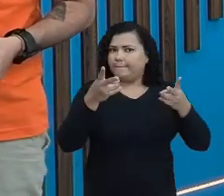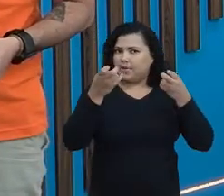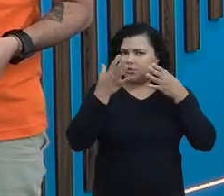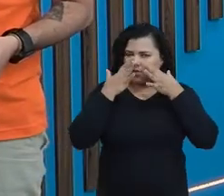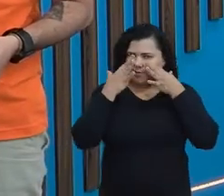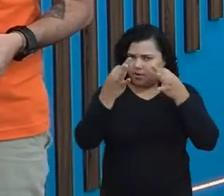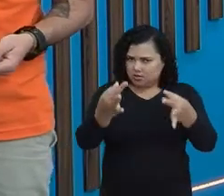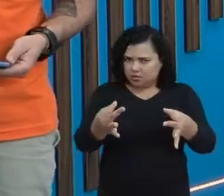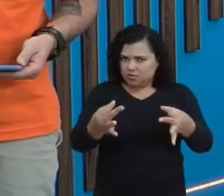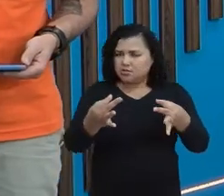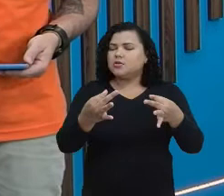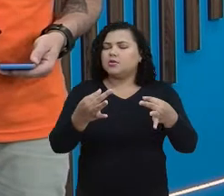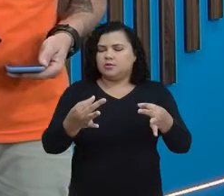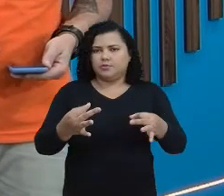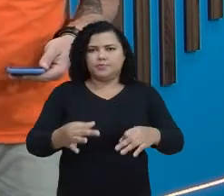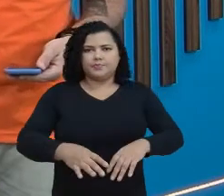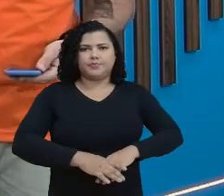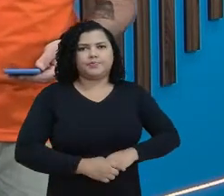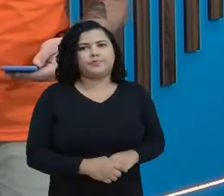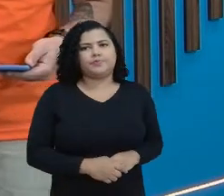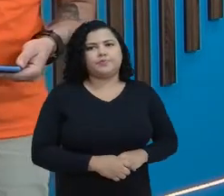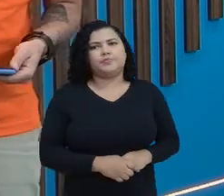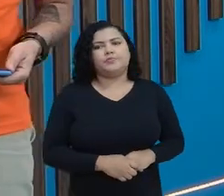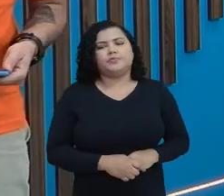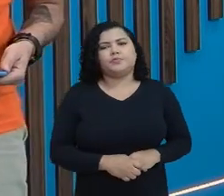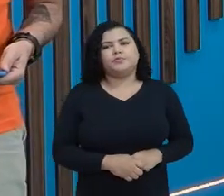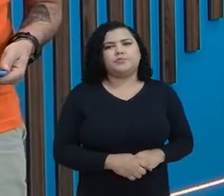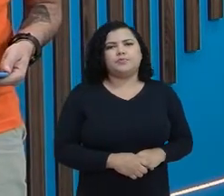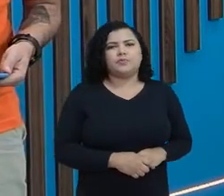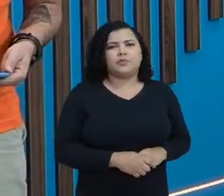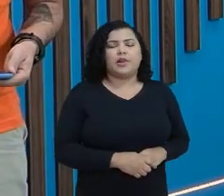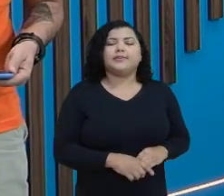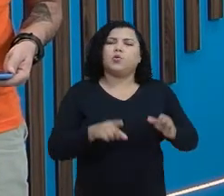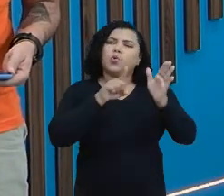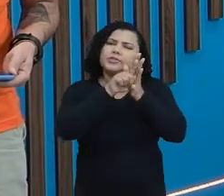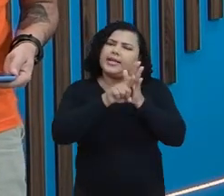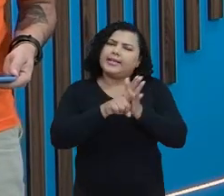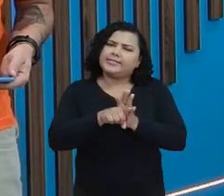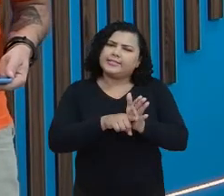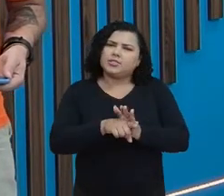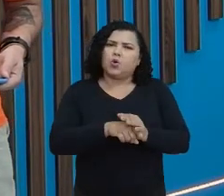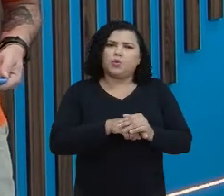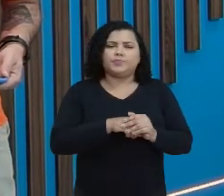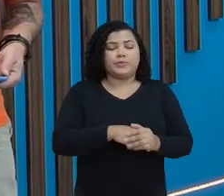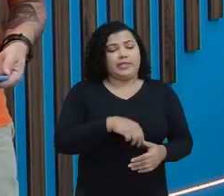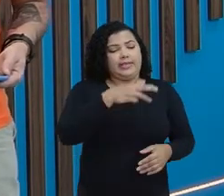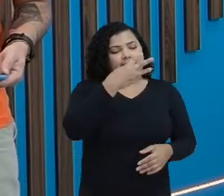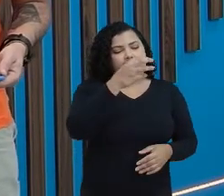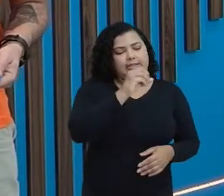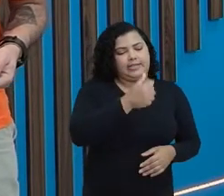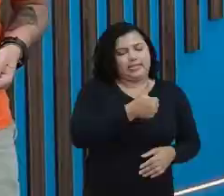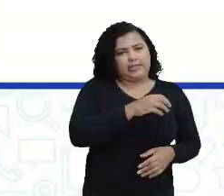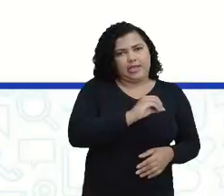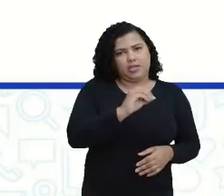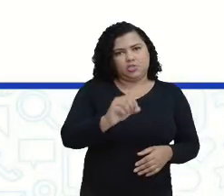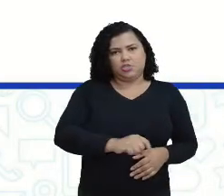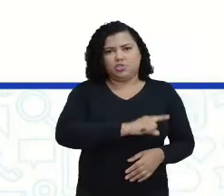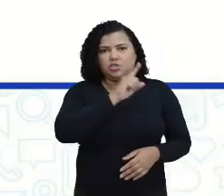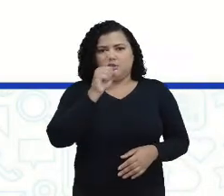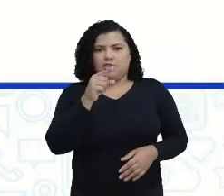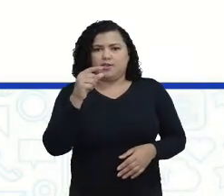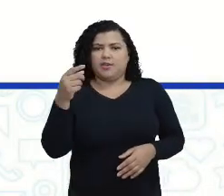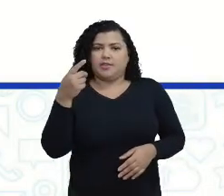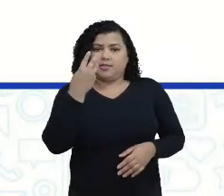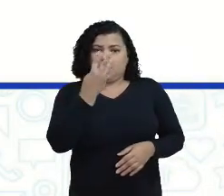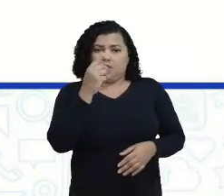muita atenção a essa parte agora. Quando eu estou analisando as grandezas, observa que eu tenho 30 e 10 e